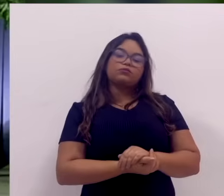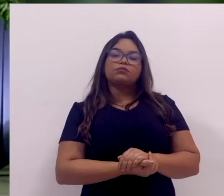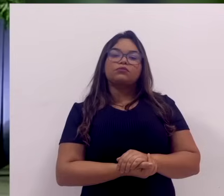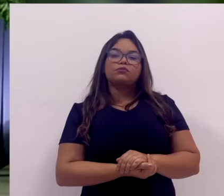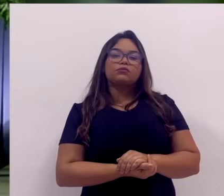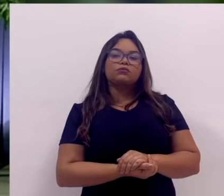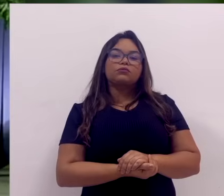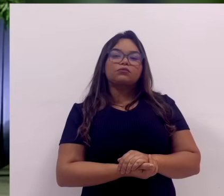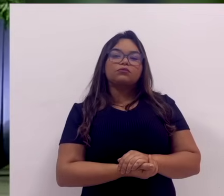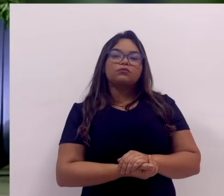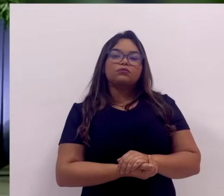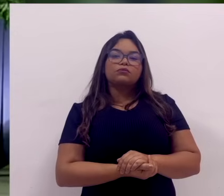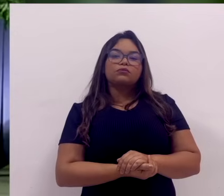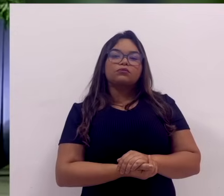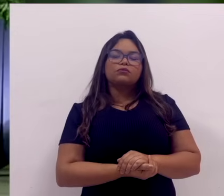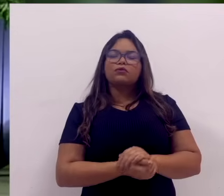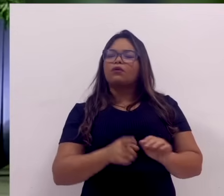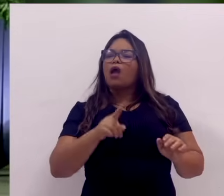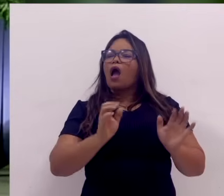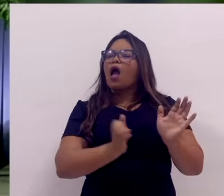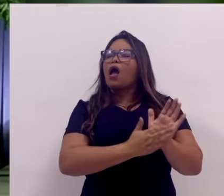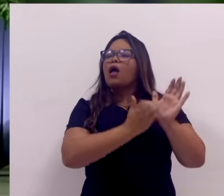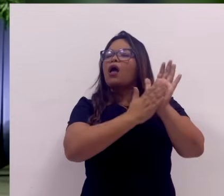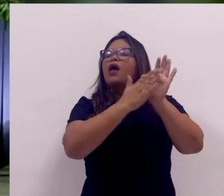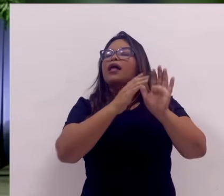Agora, celebramos o seu aniversário em que dia?